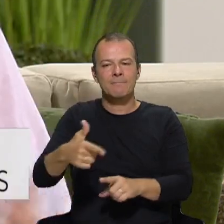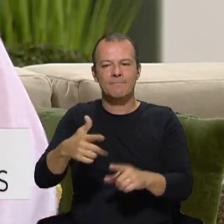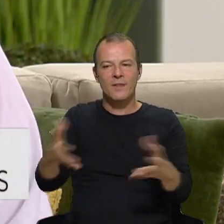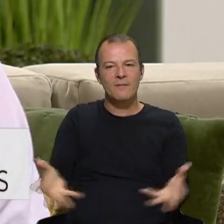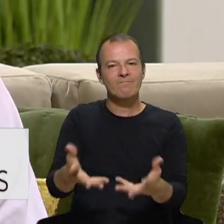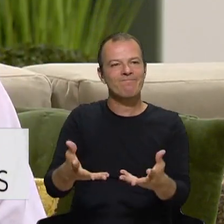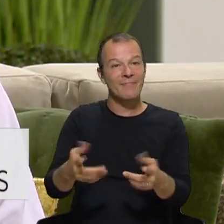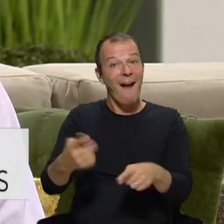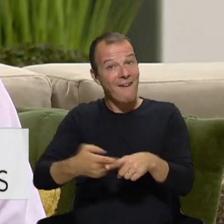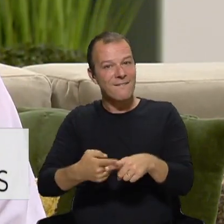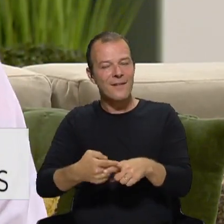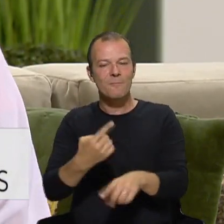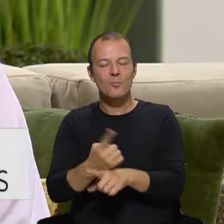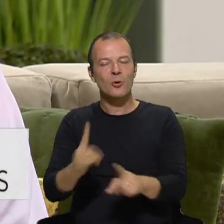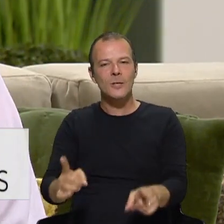encorajador